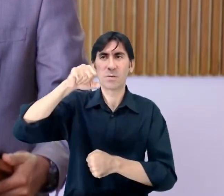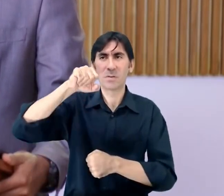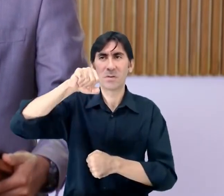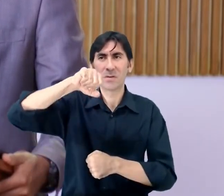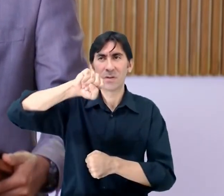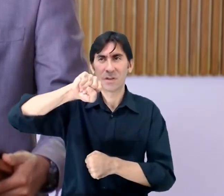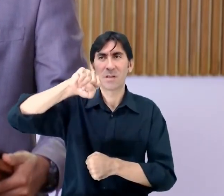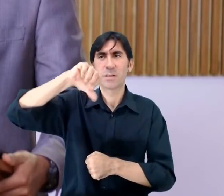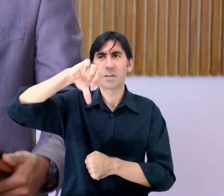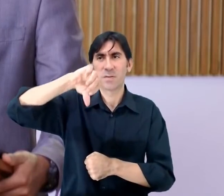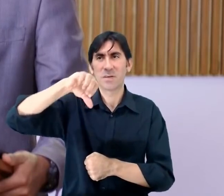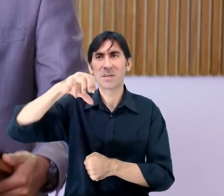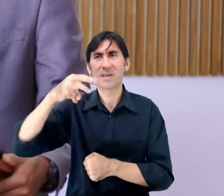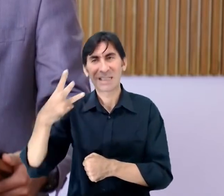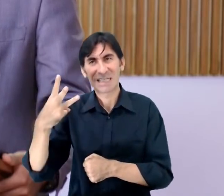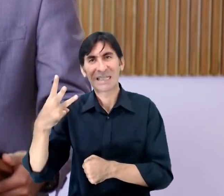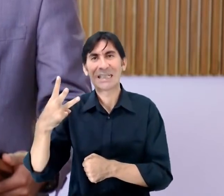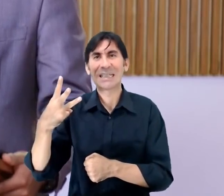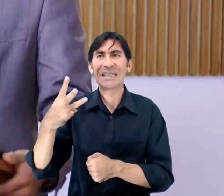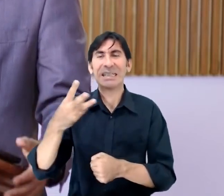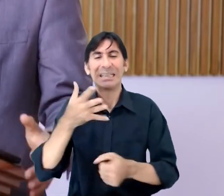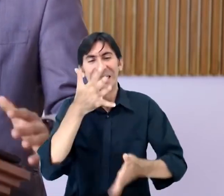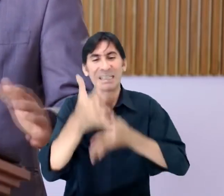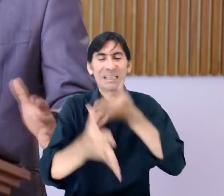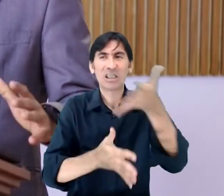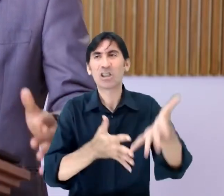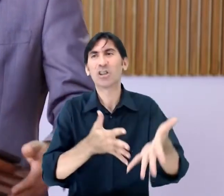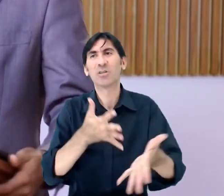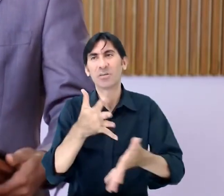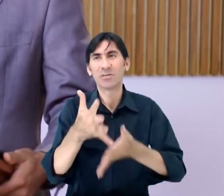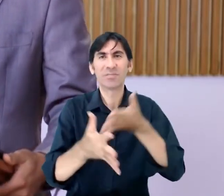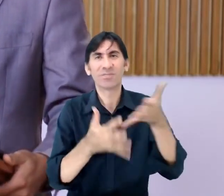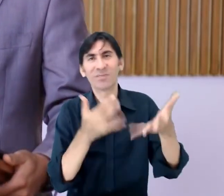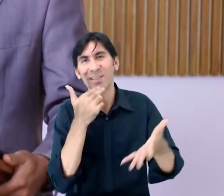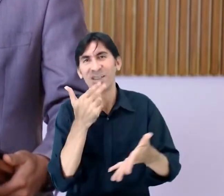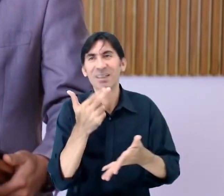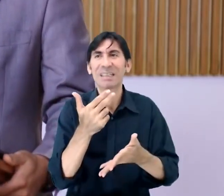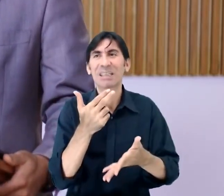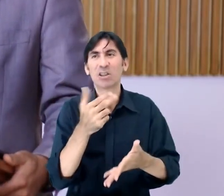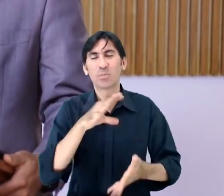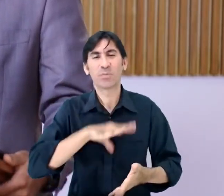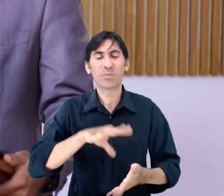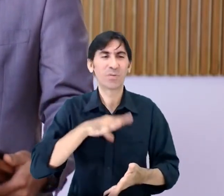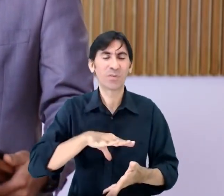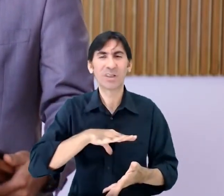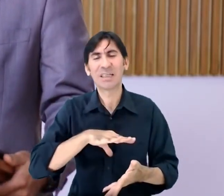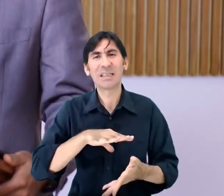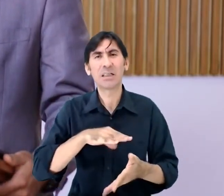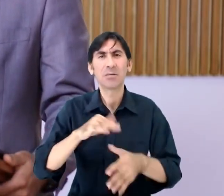essa dificuldade do idioma, mas ele já estava começando a se adaptar.